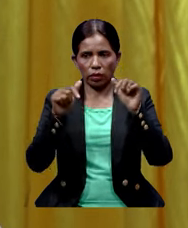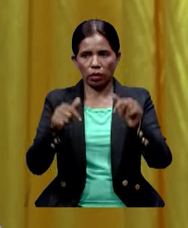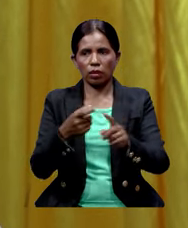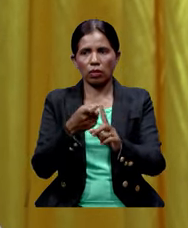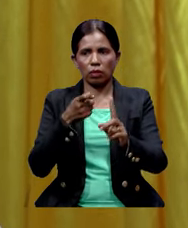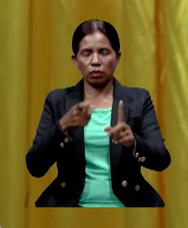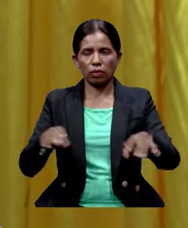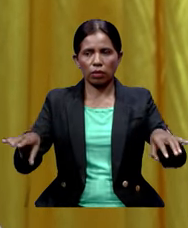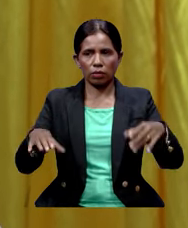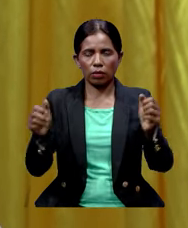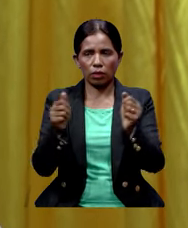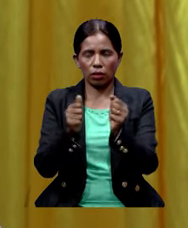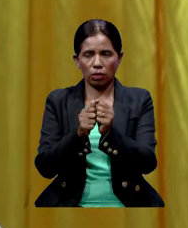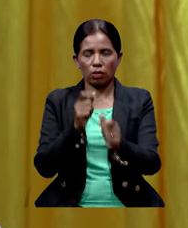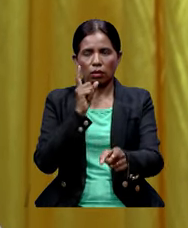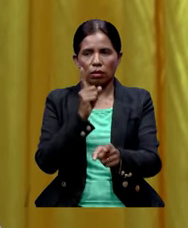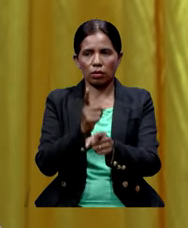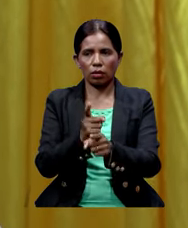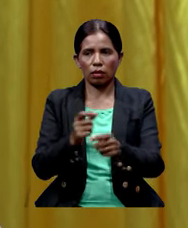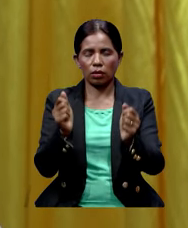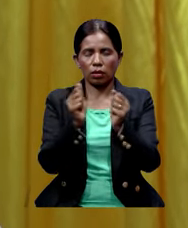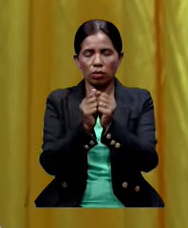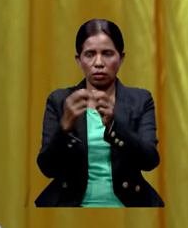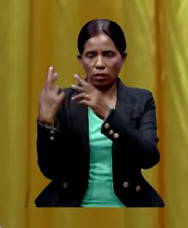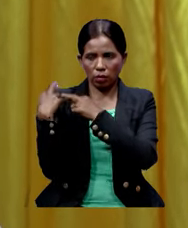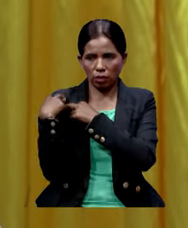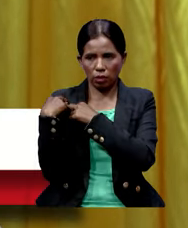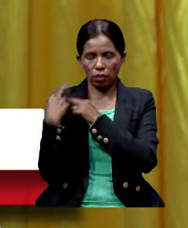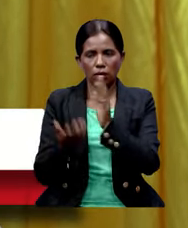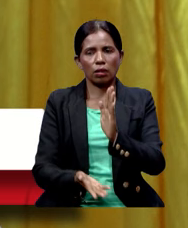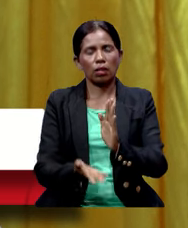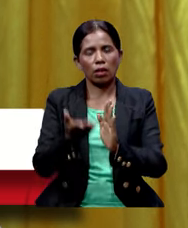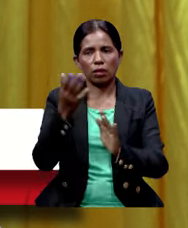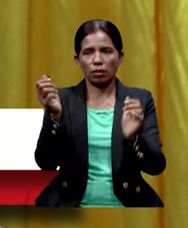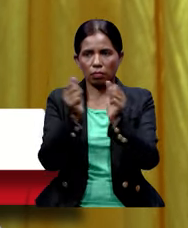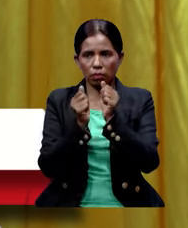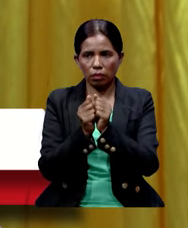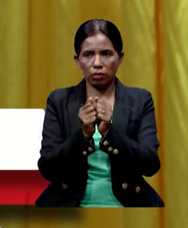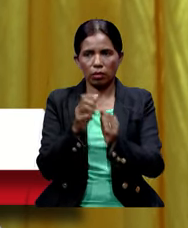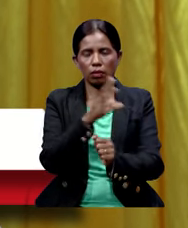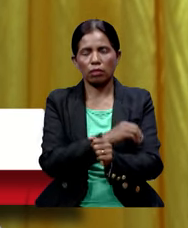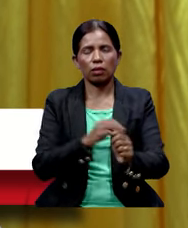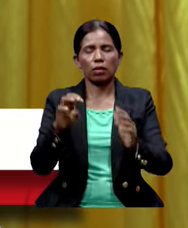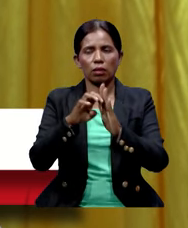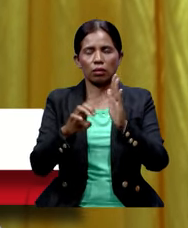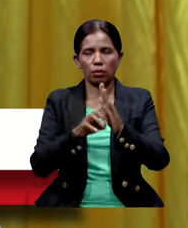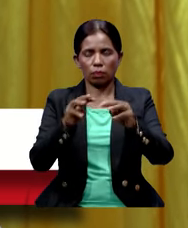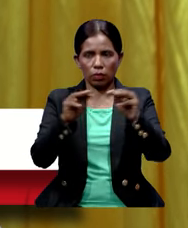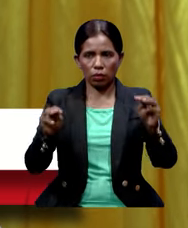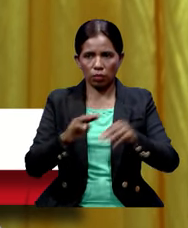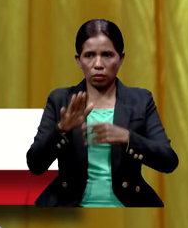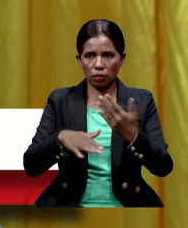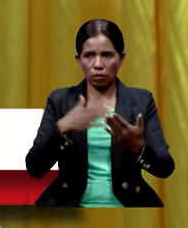russo serviço com seriedade, com responsabilidade, as Ramoto com órgão executivo município União